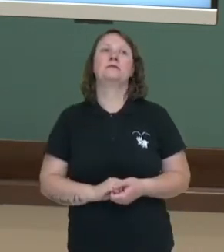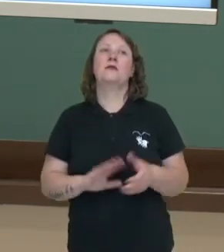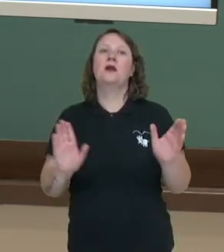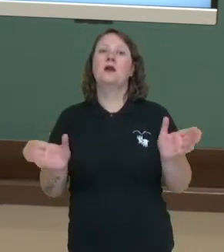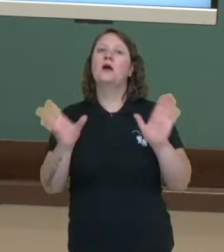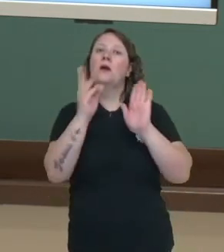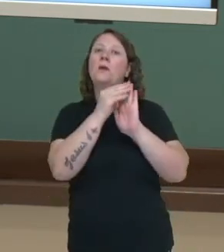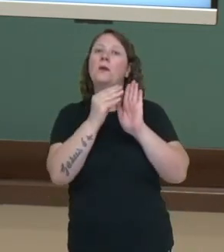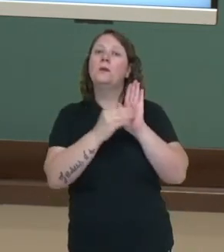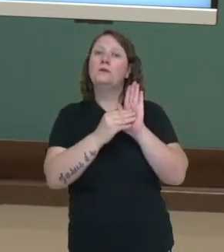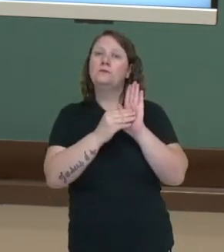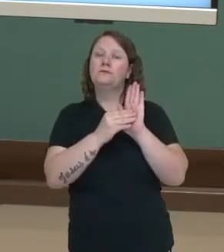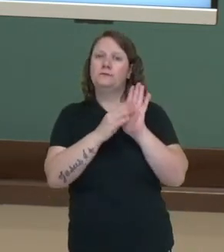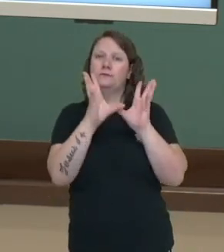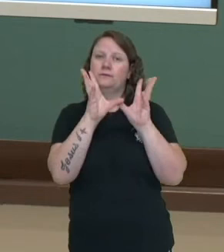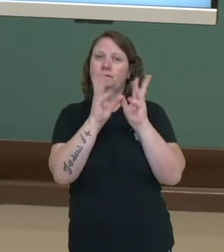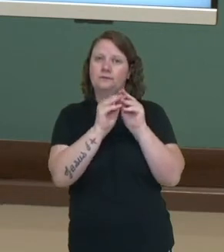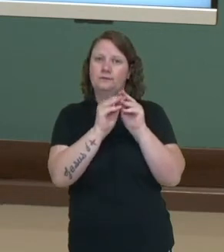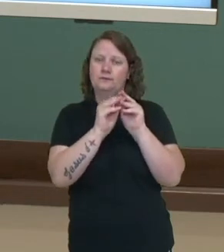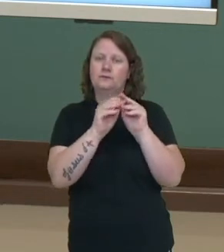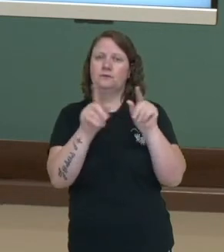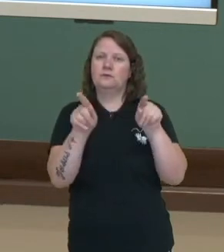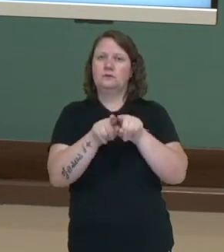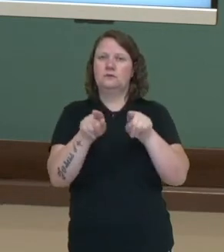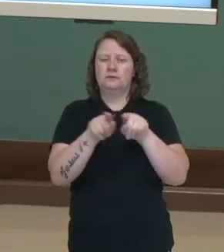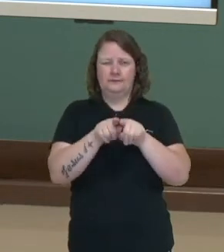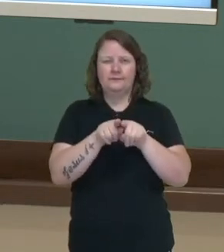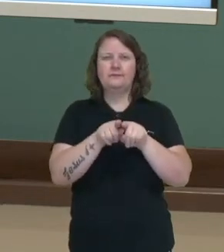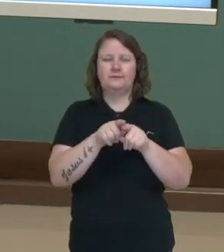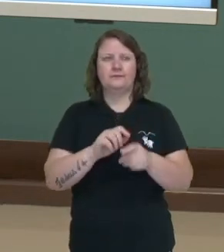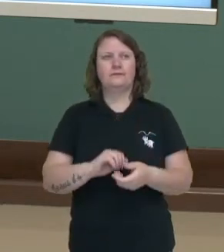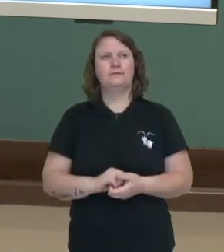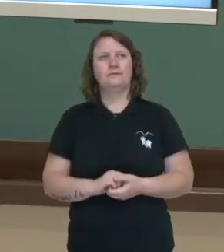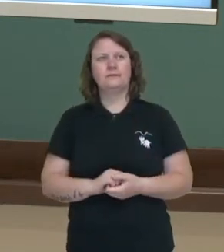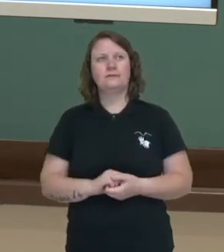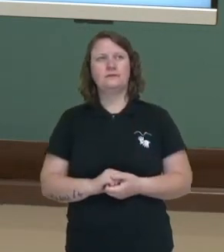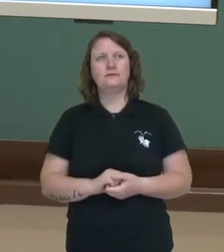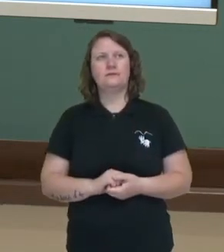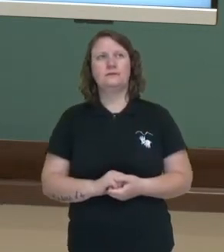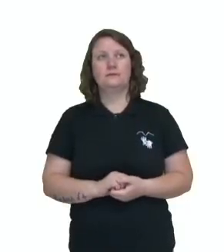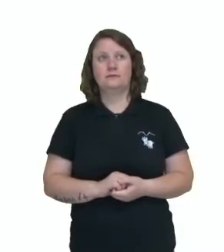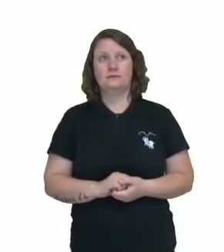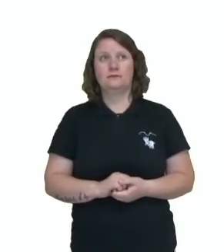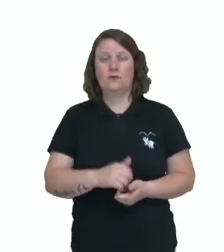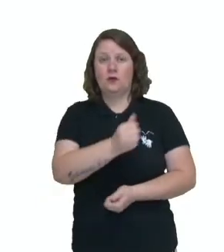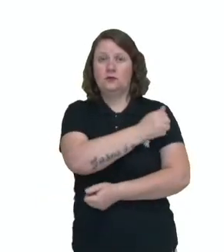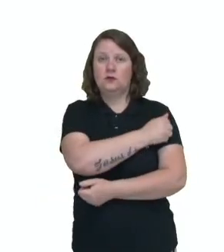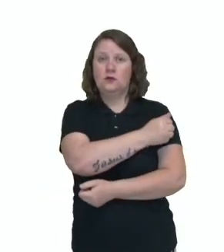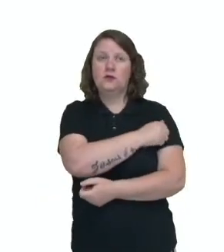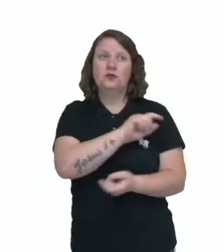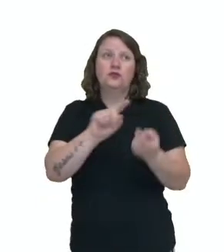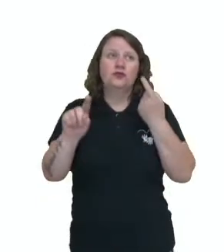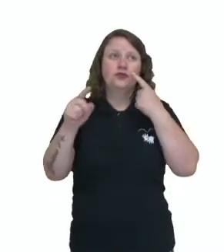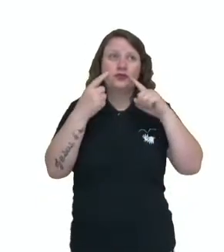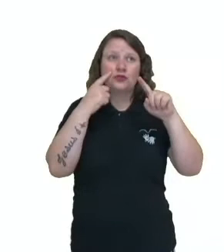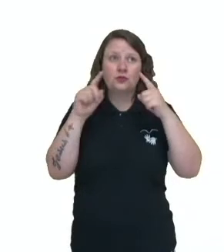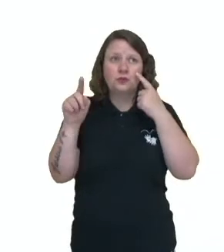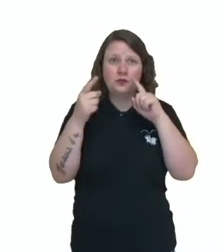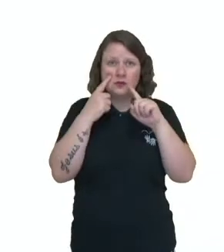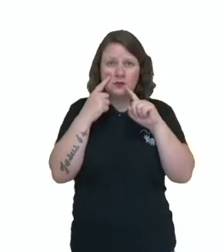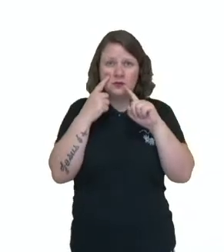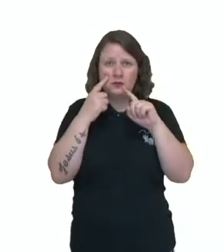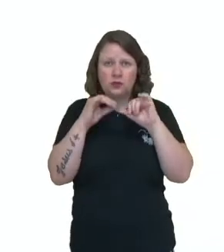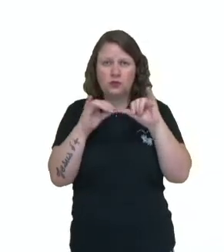revisar a questão da oração subordinada, a sua motivação de ser subordinada. Os alunos descobriram que a notícia em si não